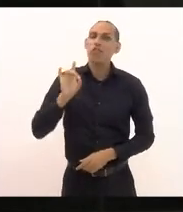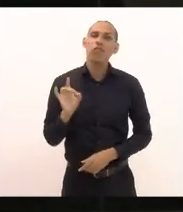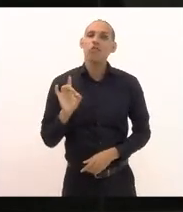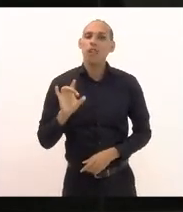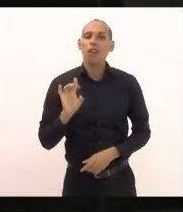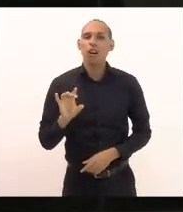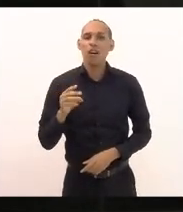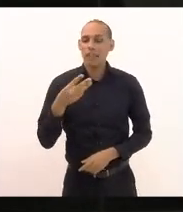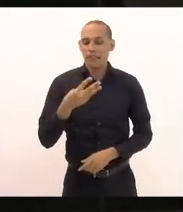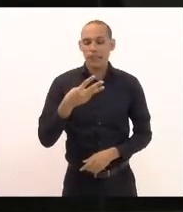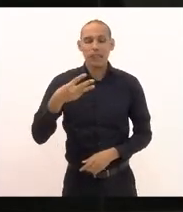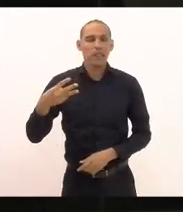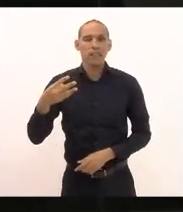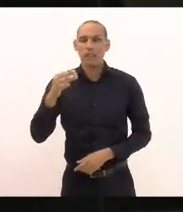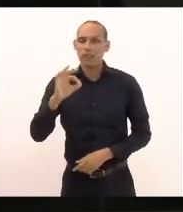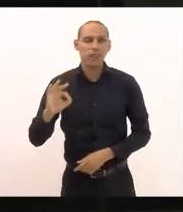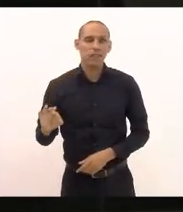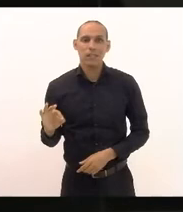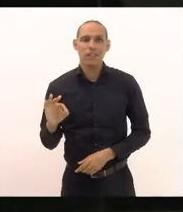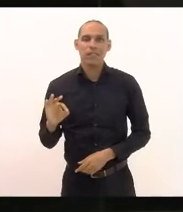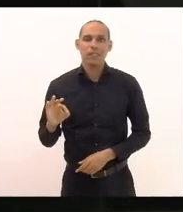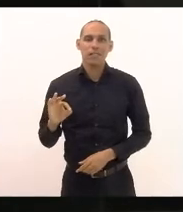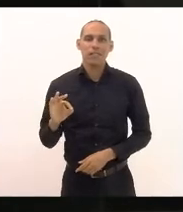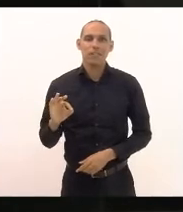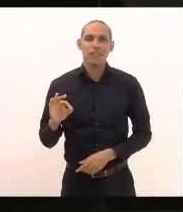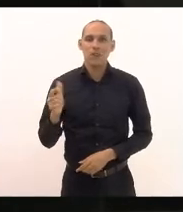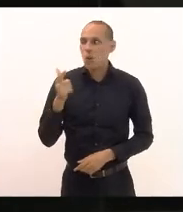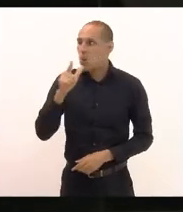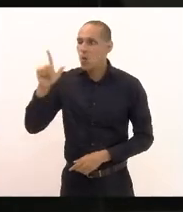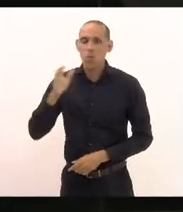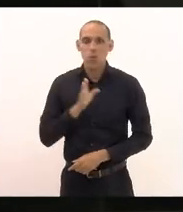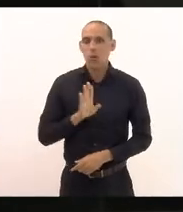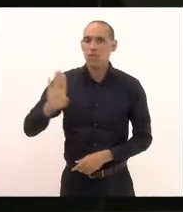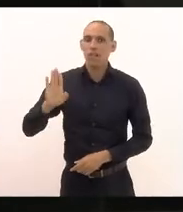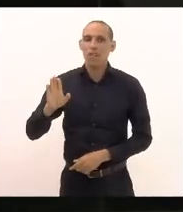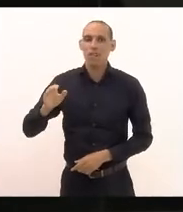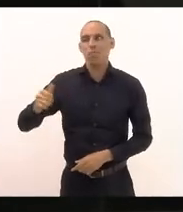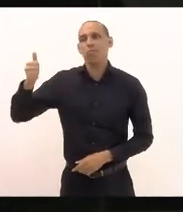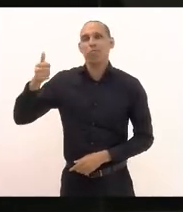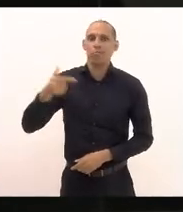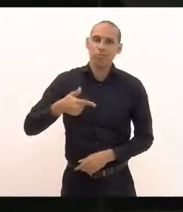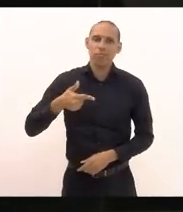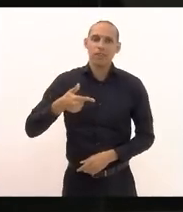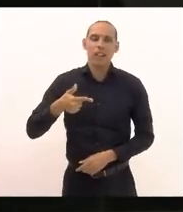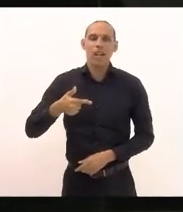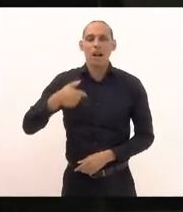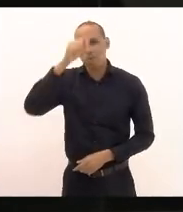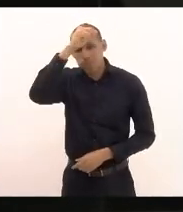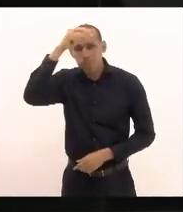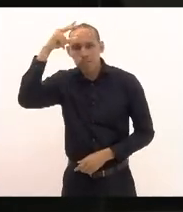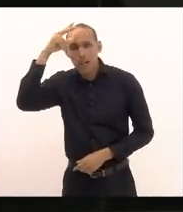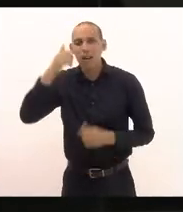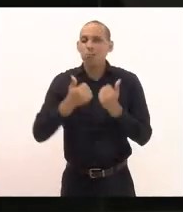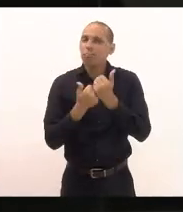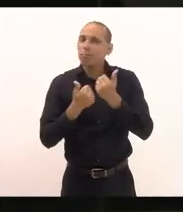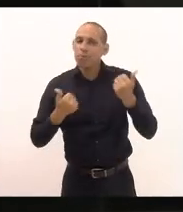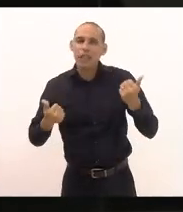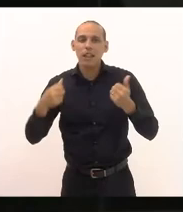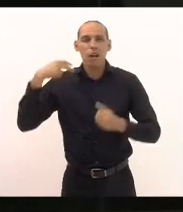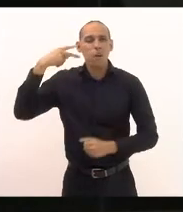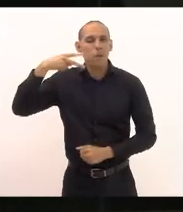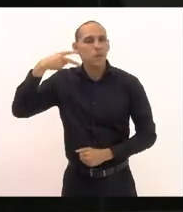apenas 33% do total das candidaturas para prefeito, vice-prefeito e